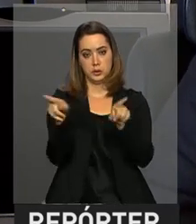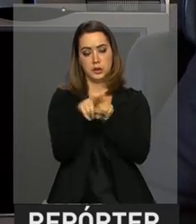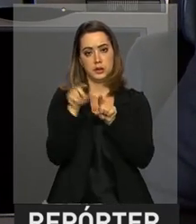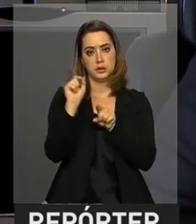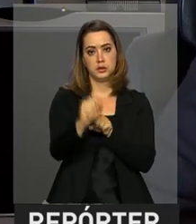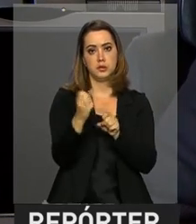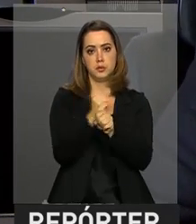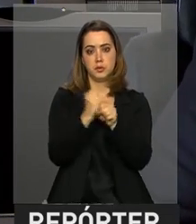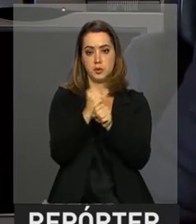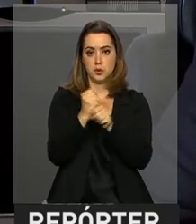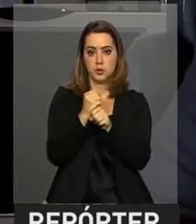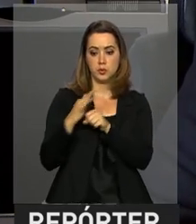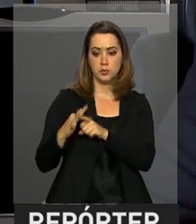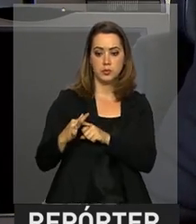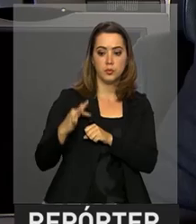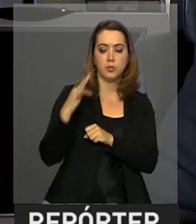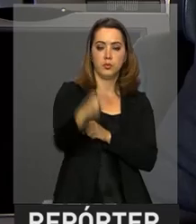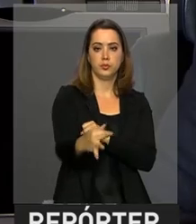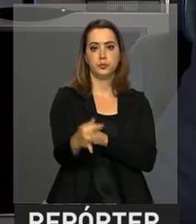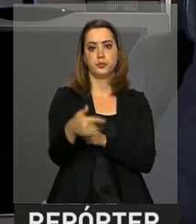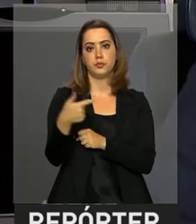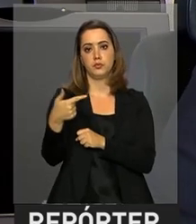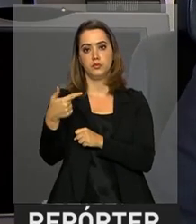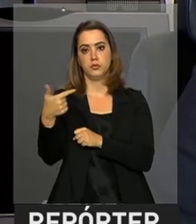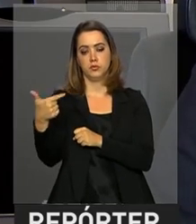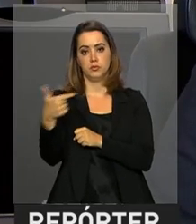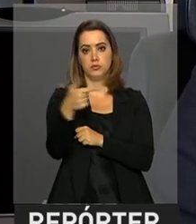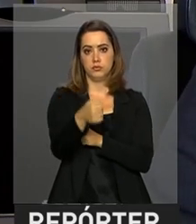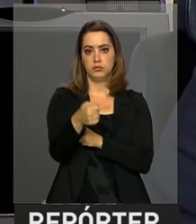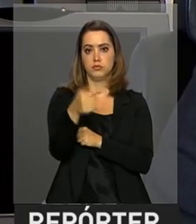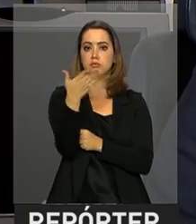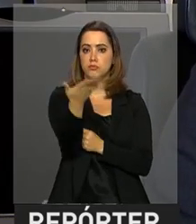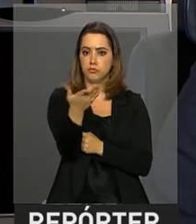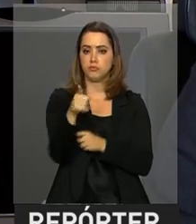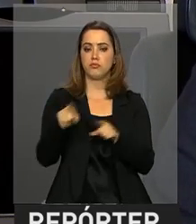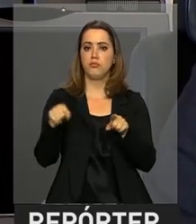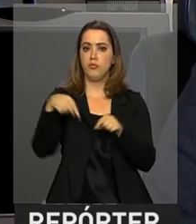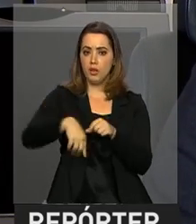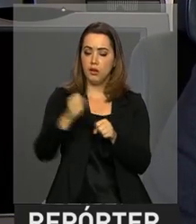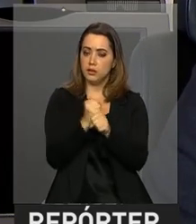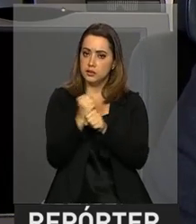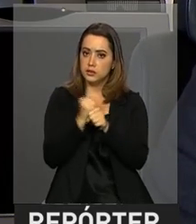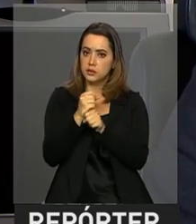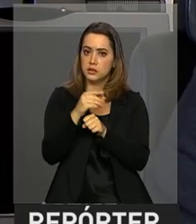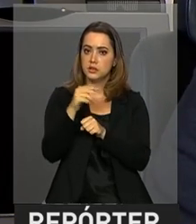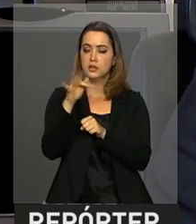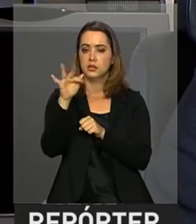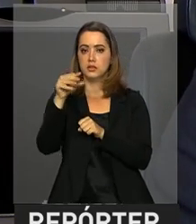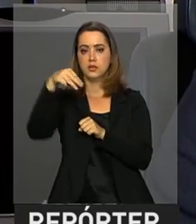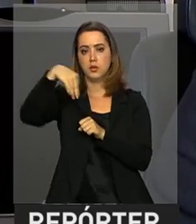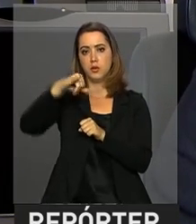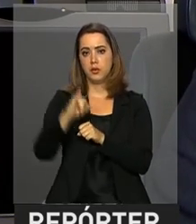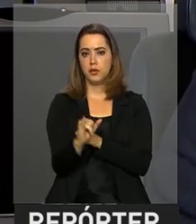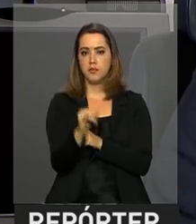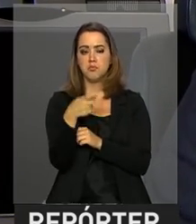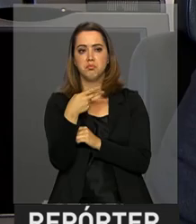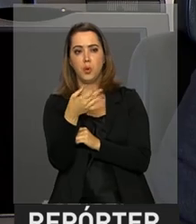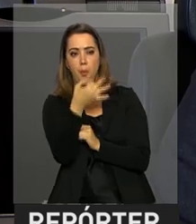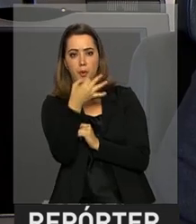para o crescimento da economia brasileira em 2017. Para 2016, o FMI projetava uma queda